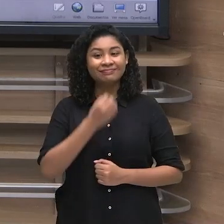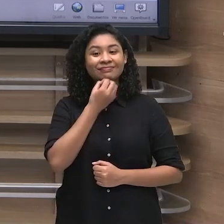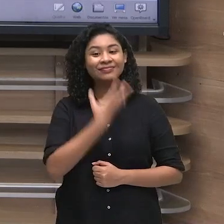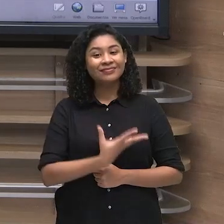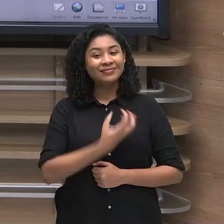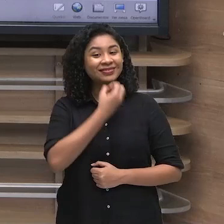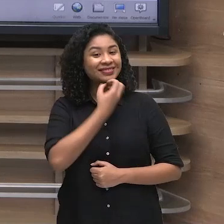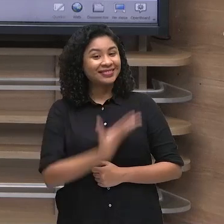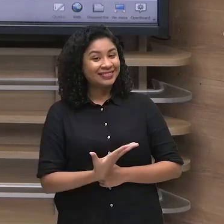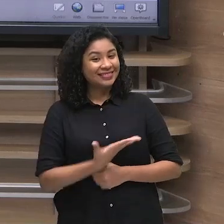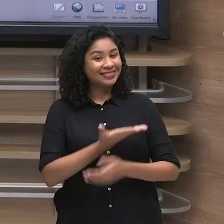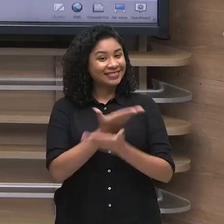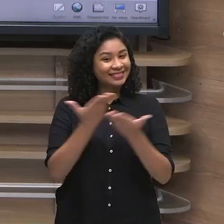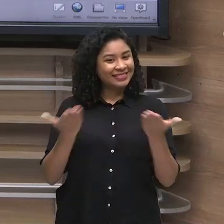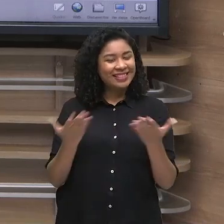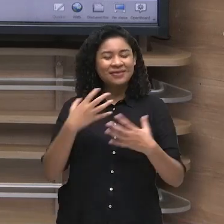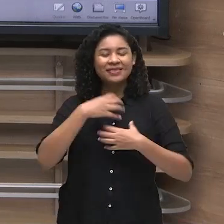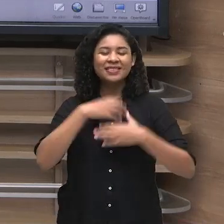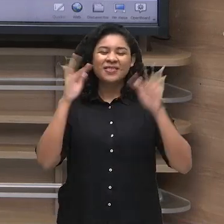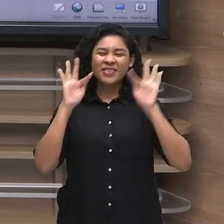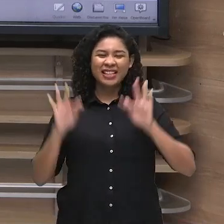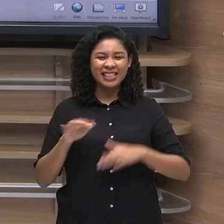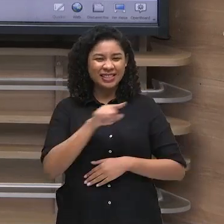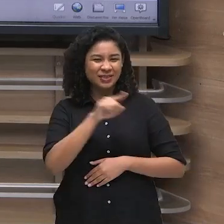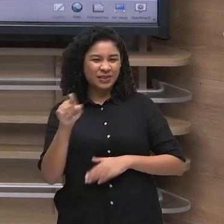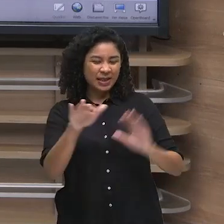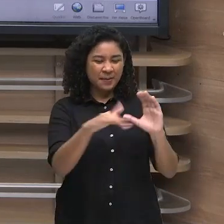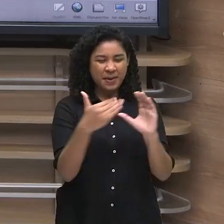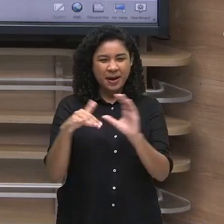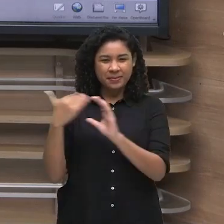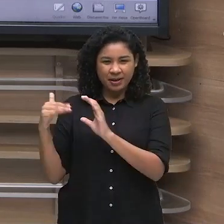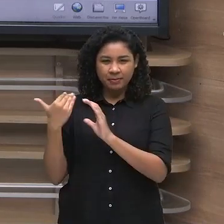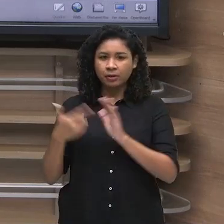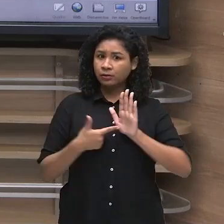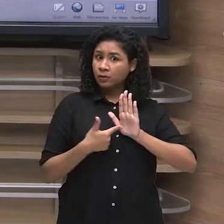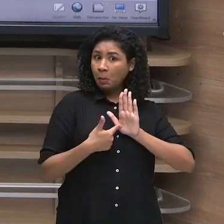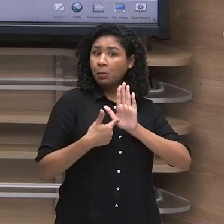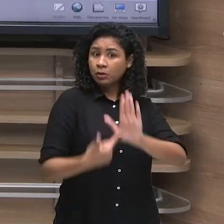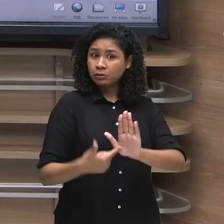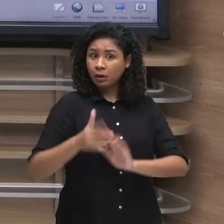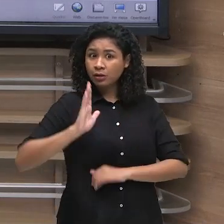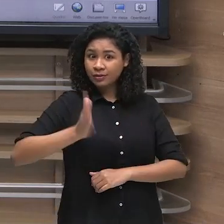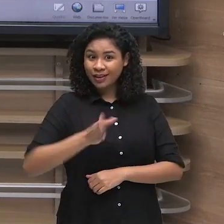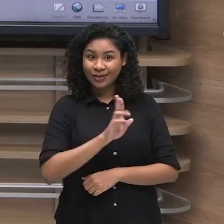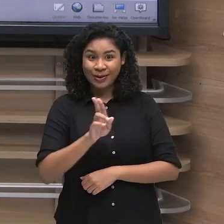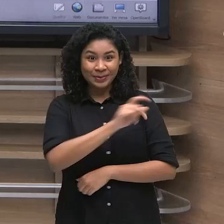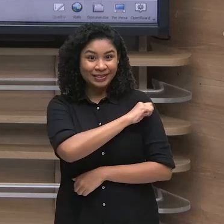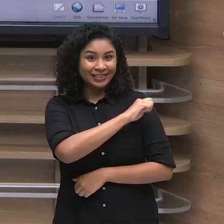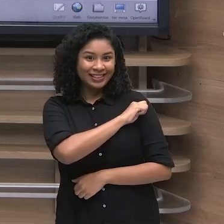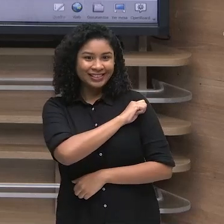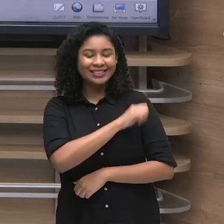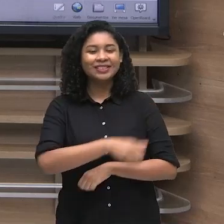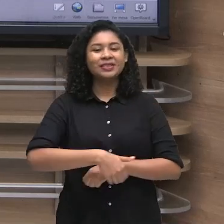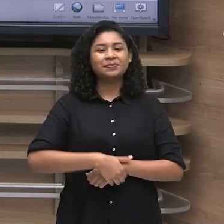bem, queridos? Muito feliz pela participação. Vou já registrar aqui. Olha, nós temos